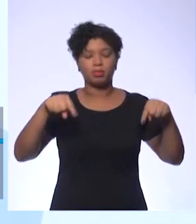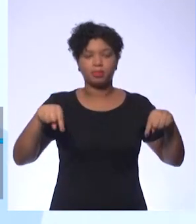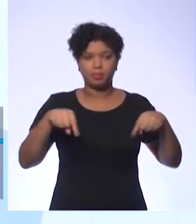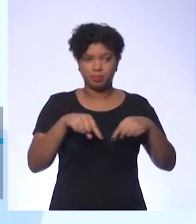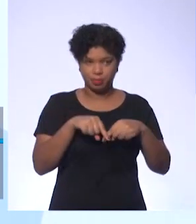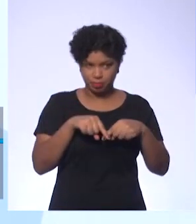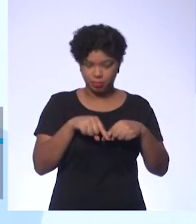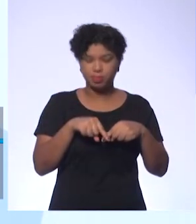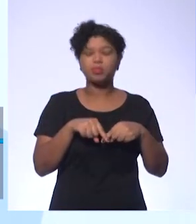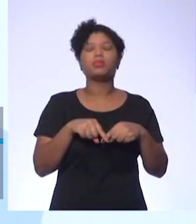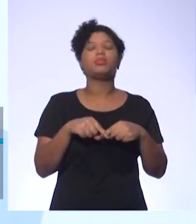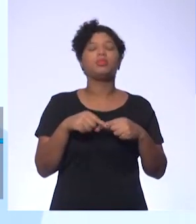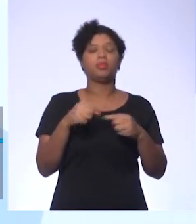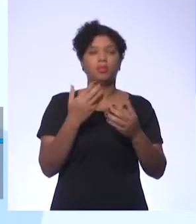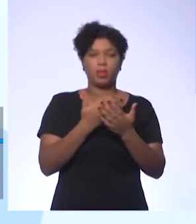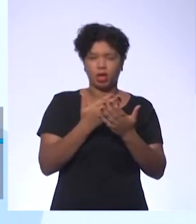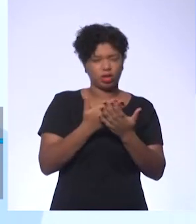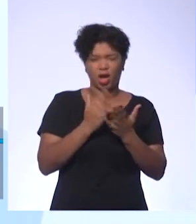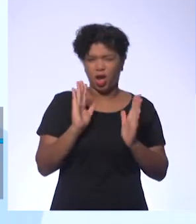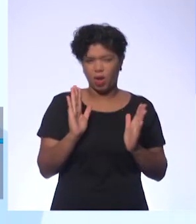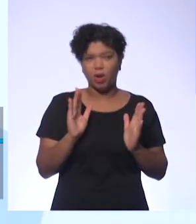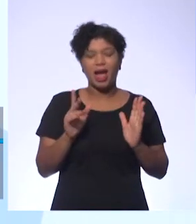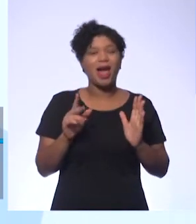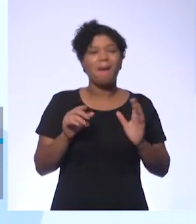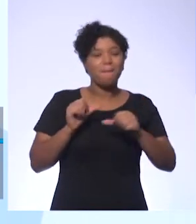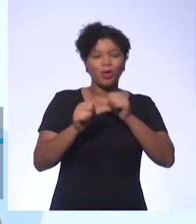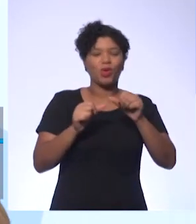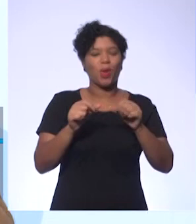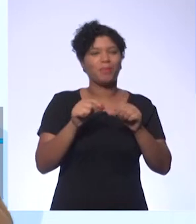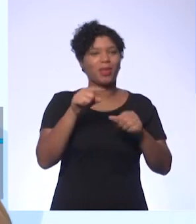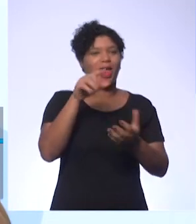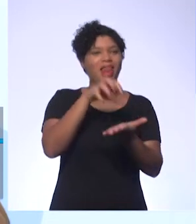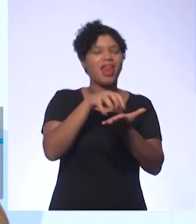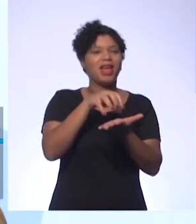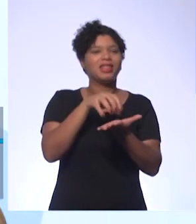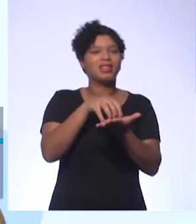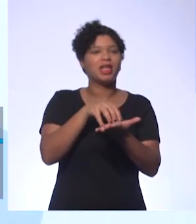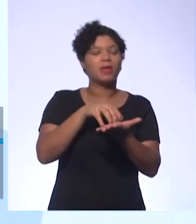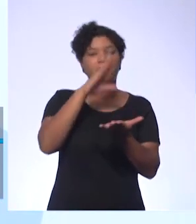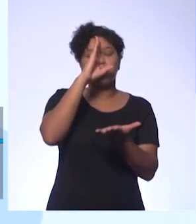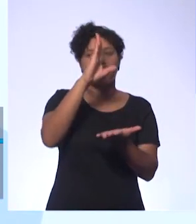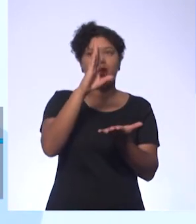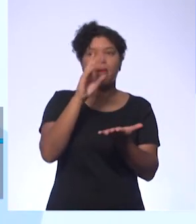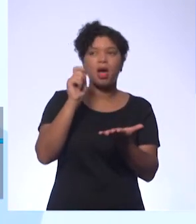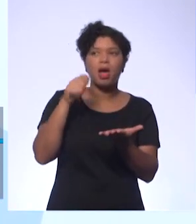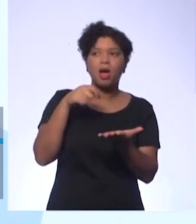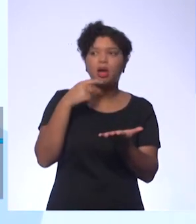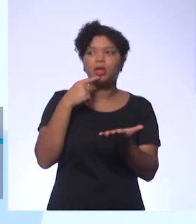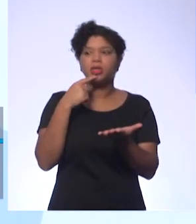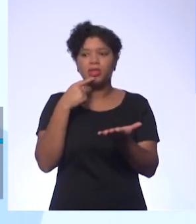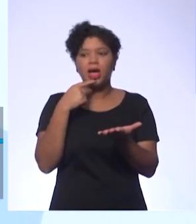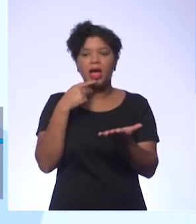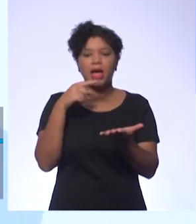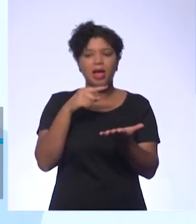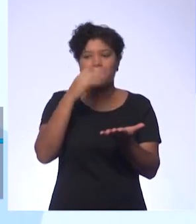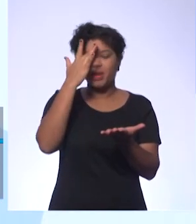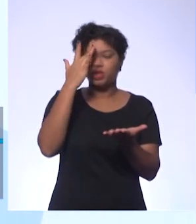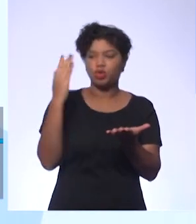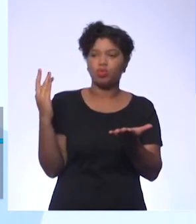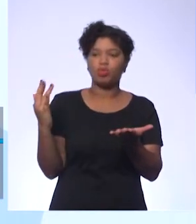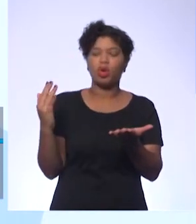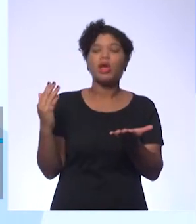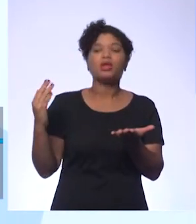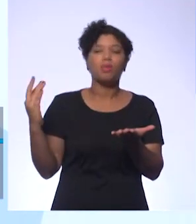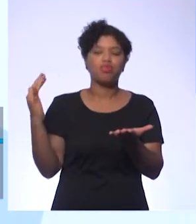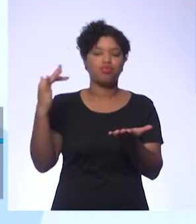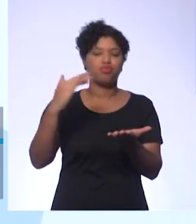das manufaturas, que tinha uma organização social, ela começa a ser enchida, preenchida por todas as